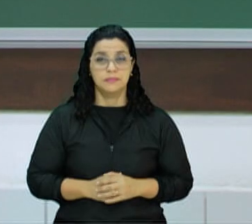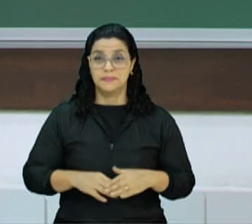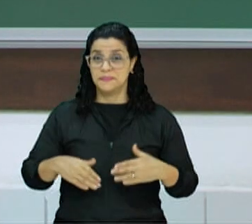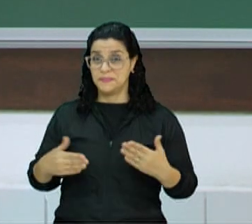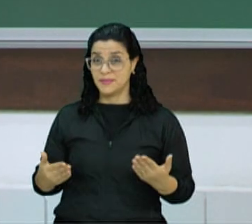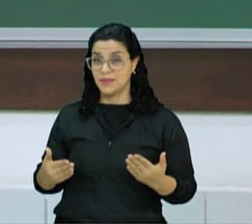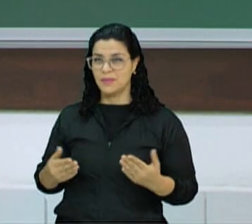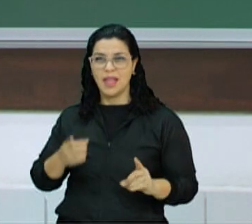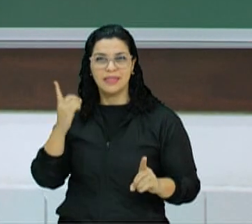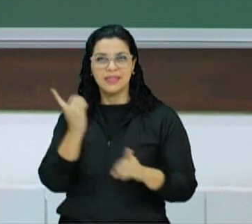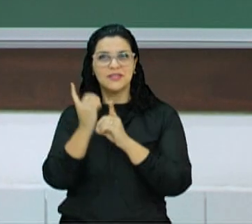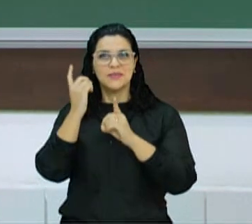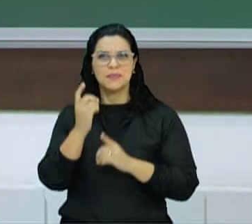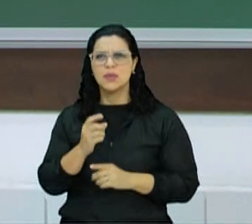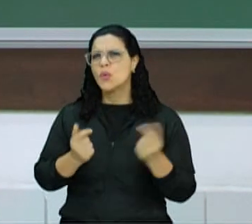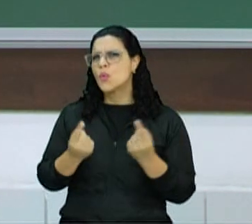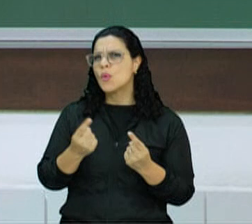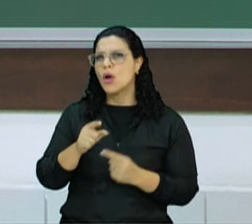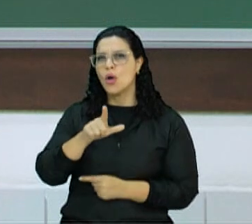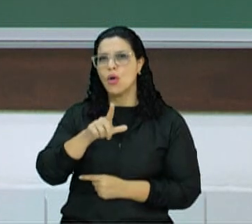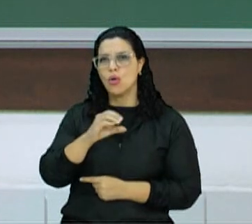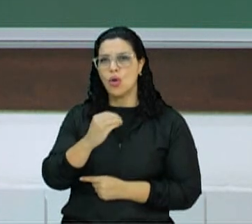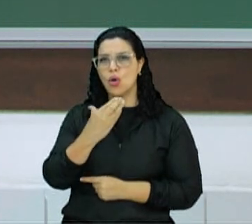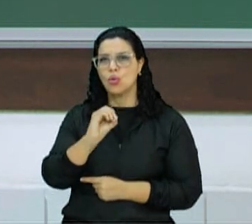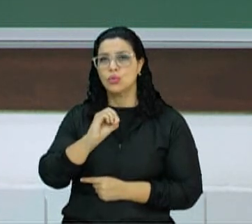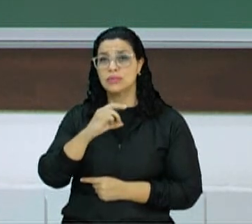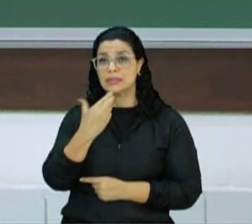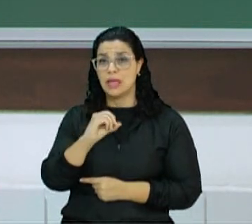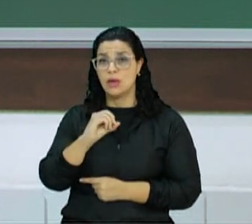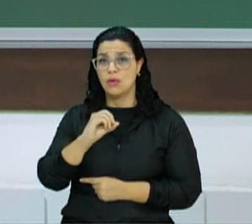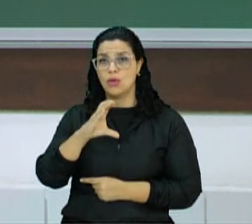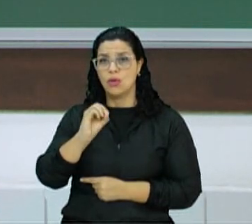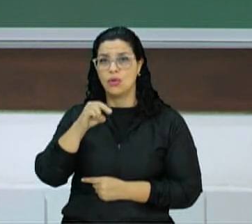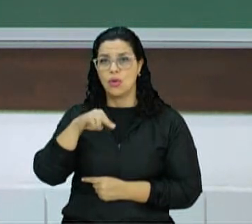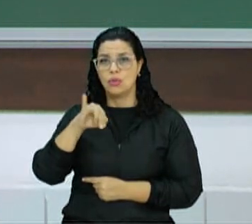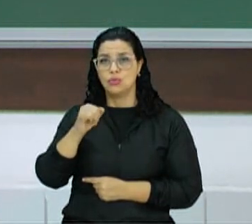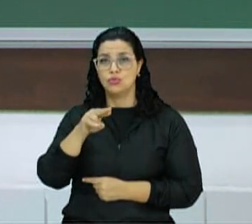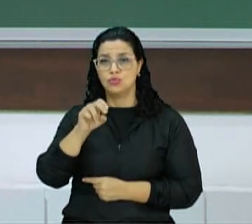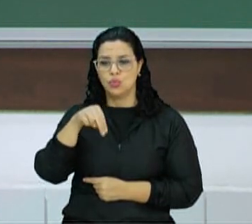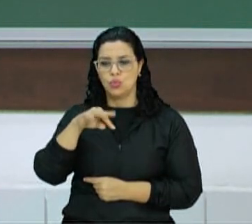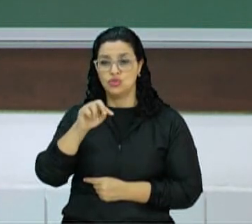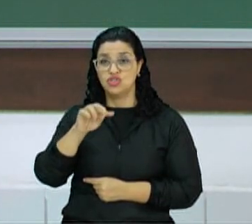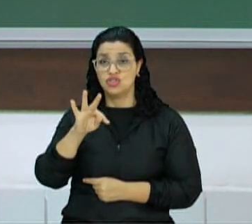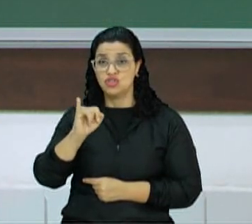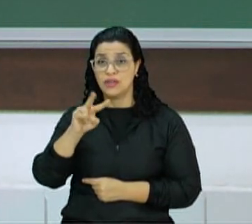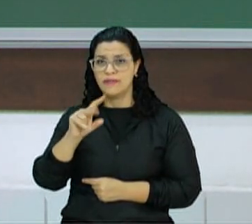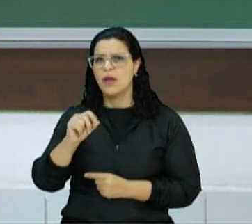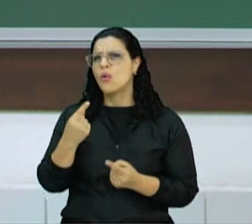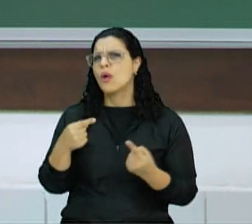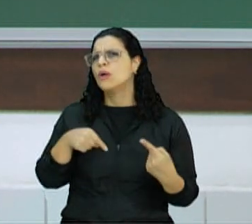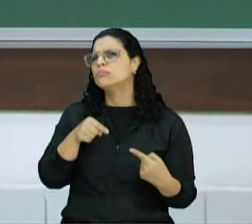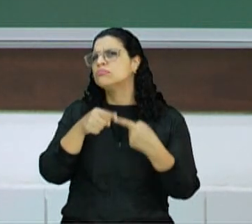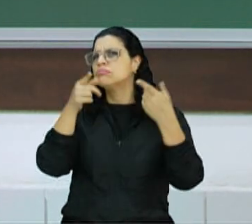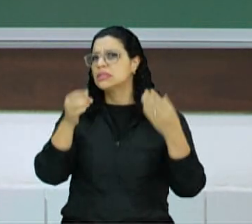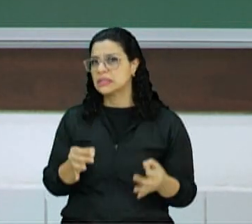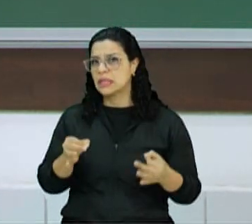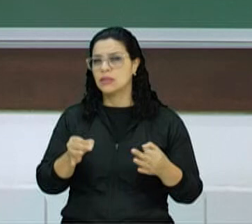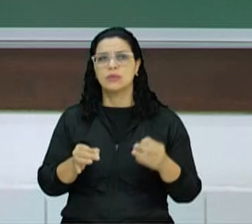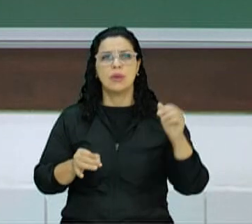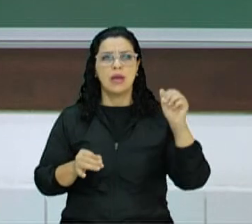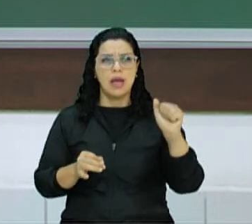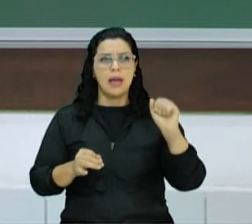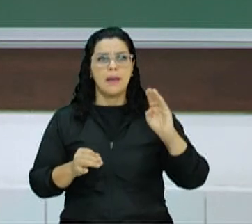E então, descobriram qual é a locução conjuntiva ali? Vamos a ela? Então, olha lá. Eu perguntei se seria explicação,